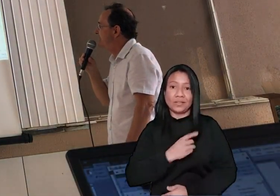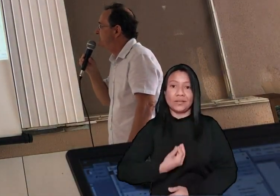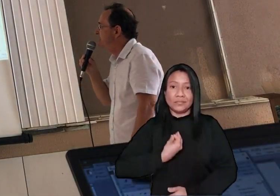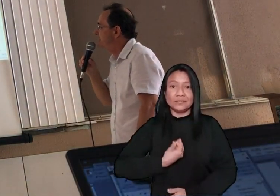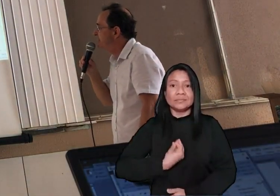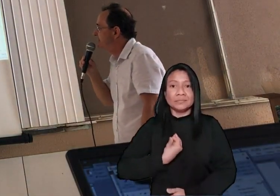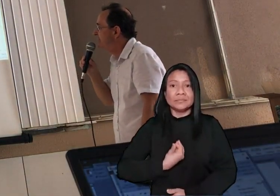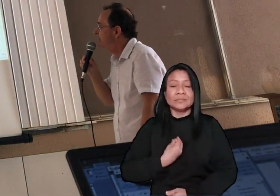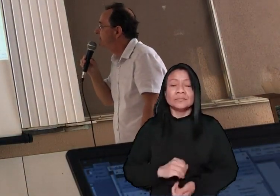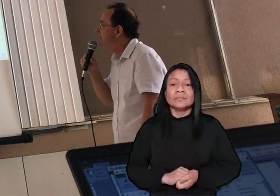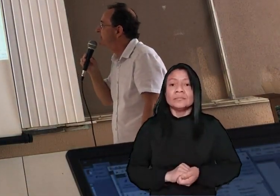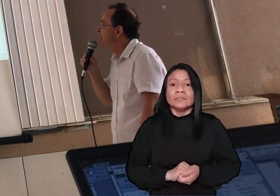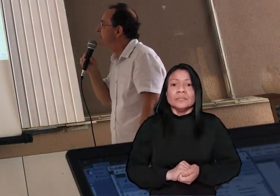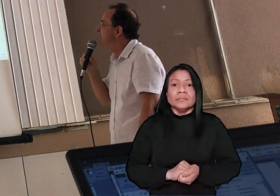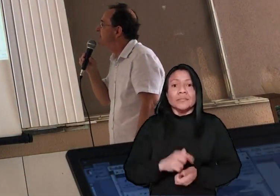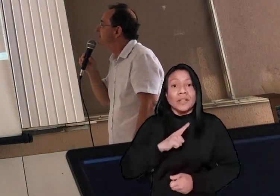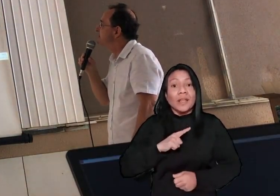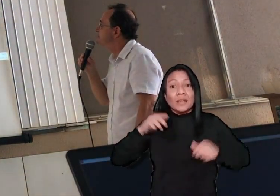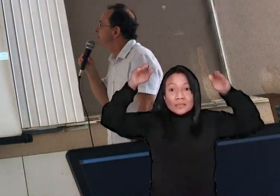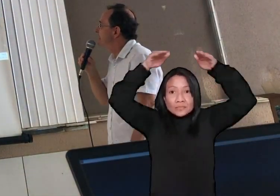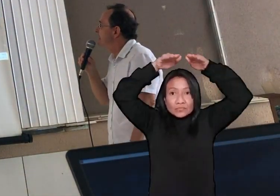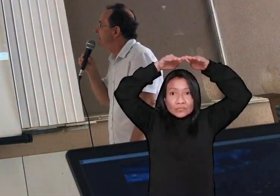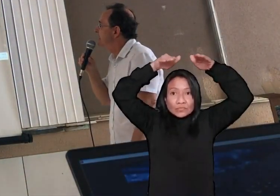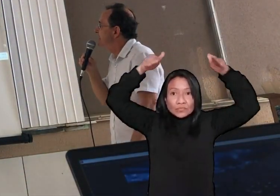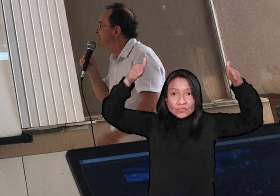a estátua. Tá?